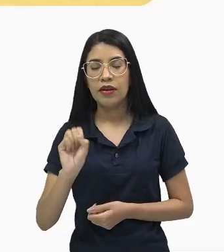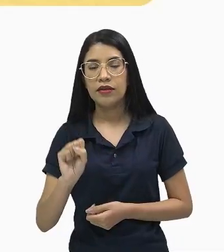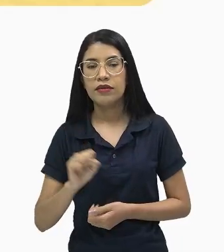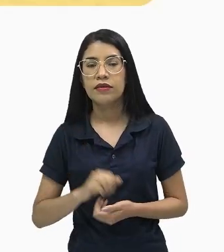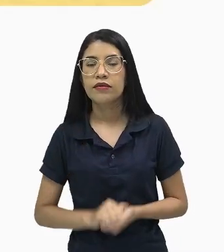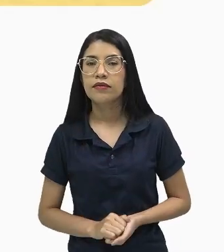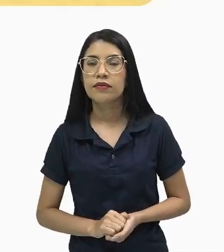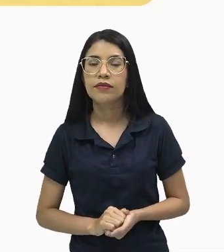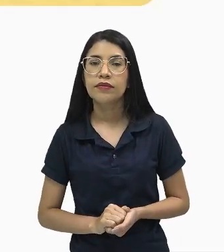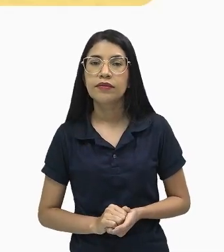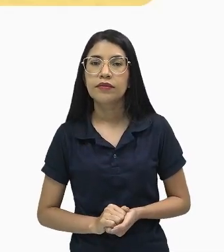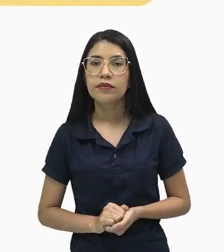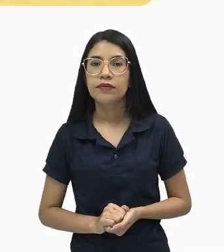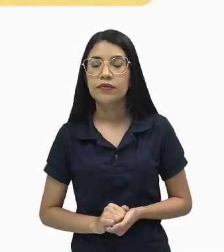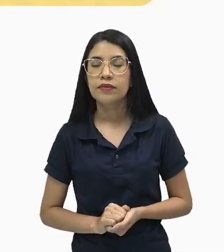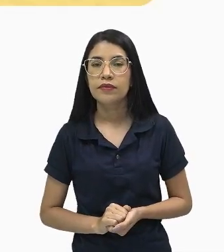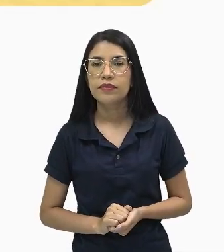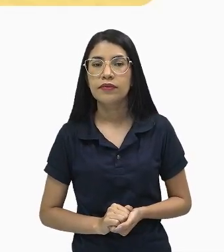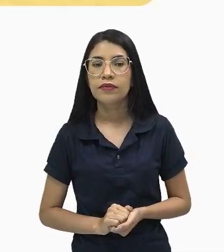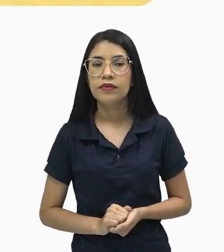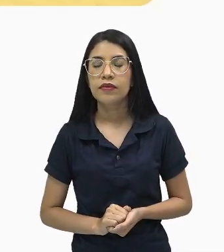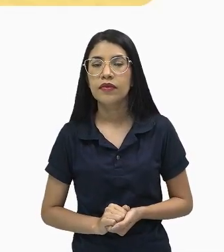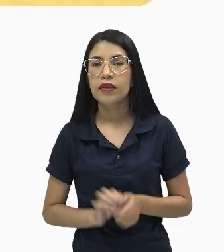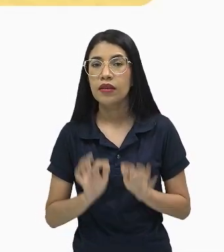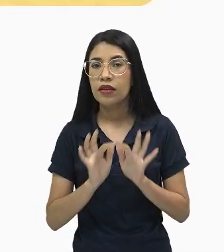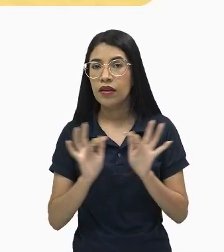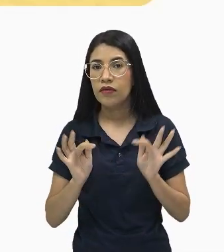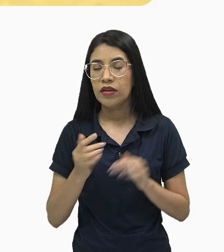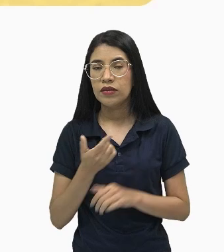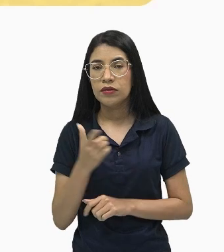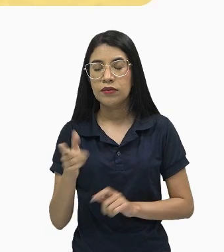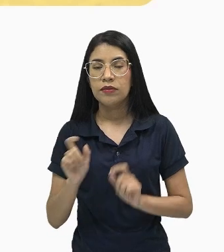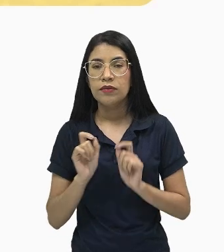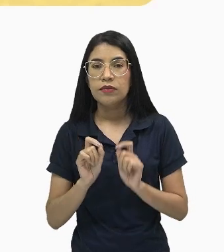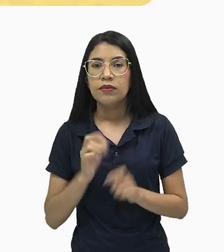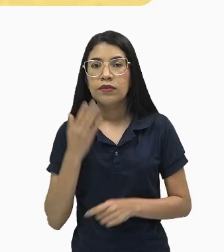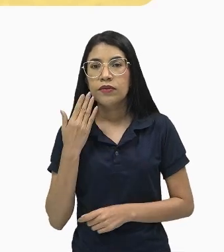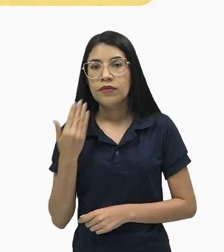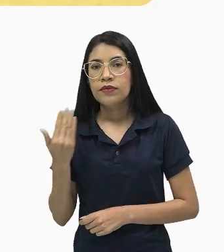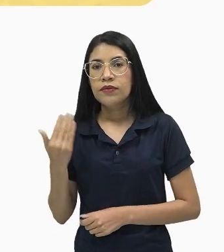também? Próxima aqui que vocês acompanham.